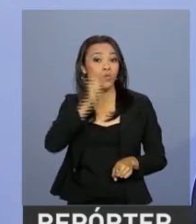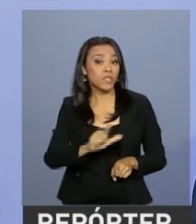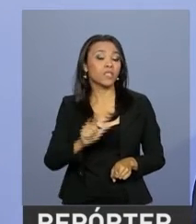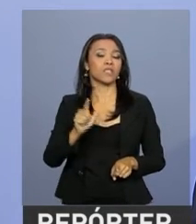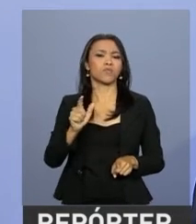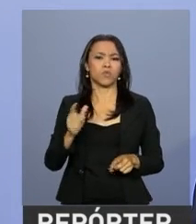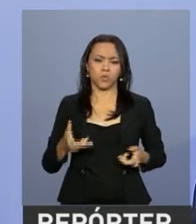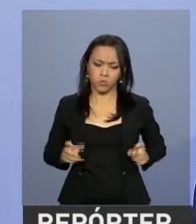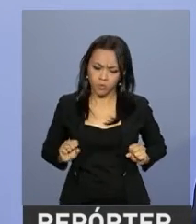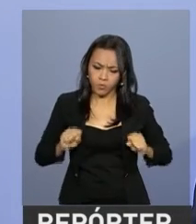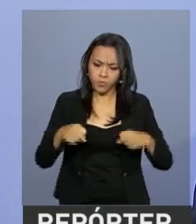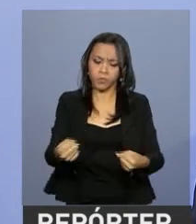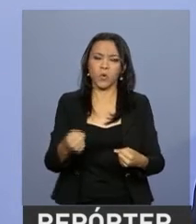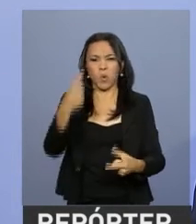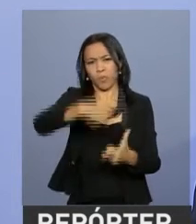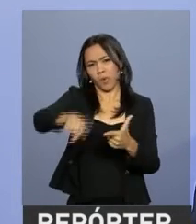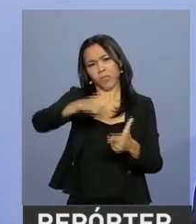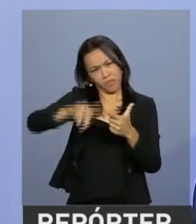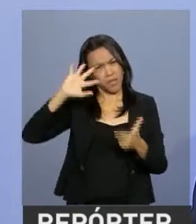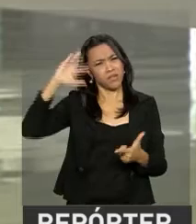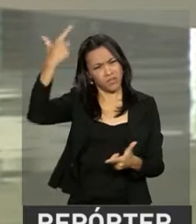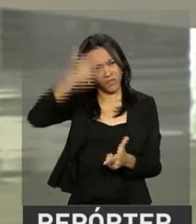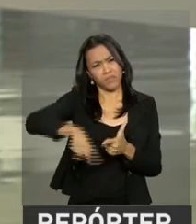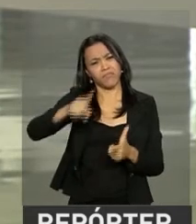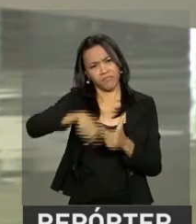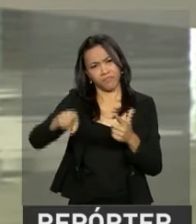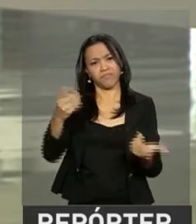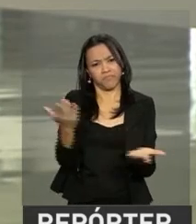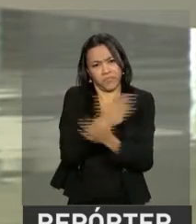com todo vigor o problema do desemprego.